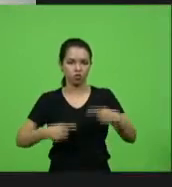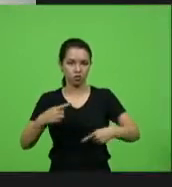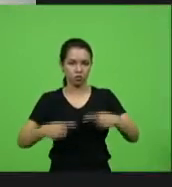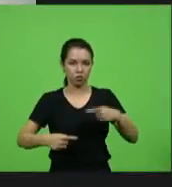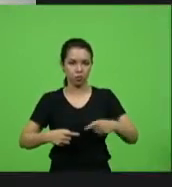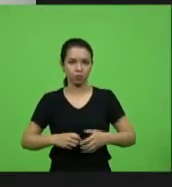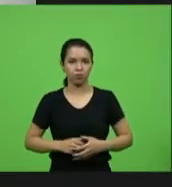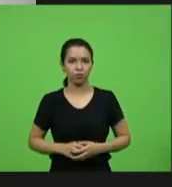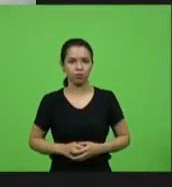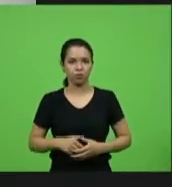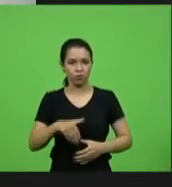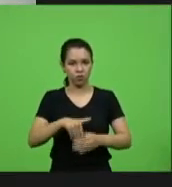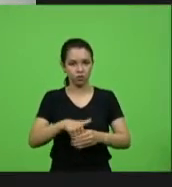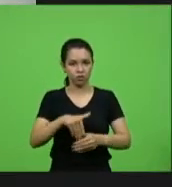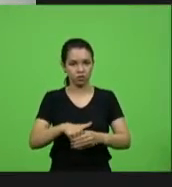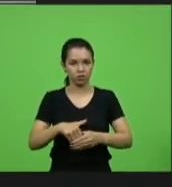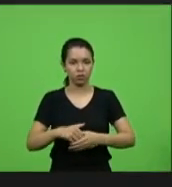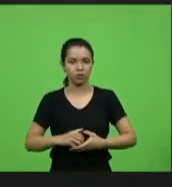em votação,